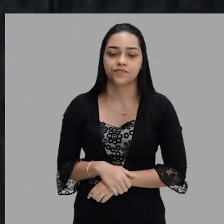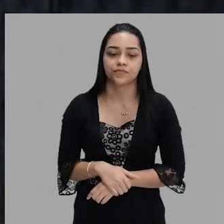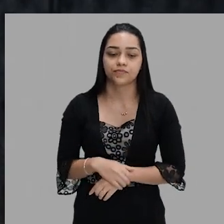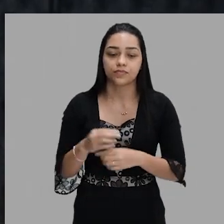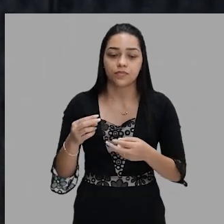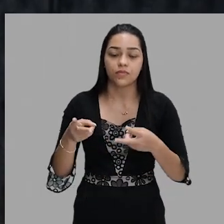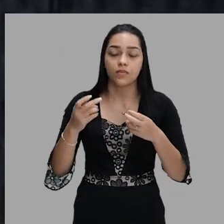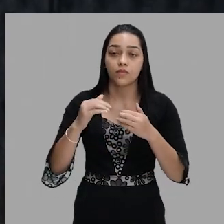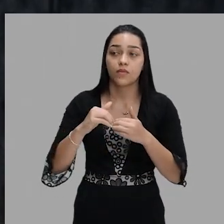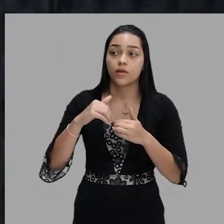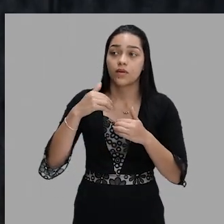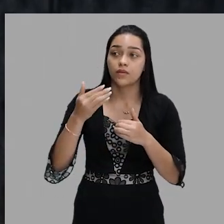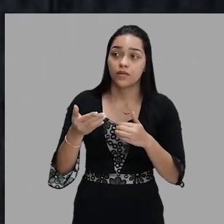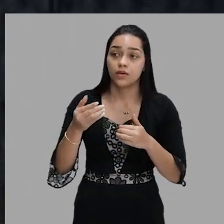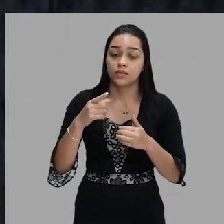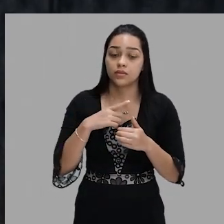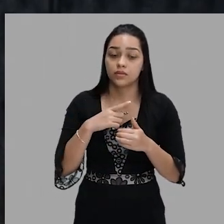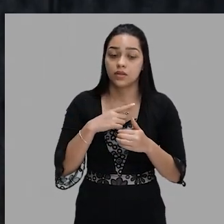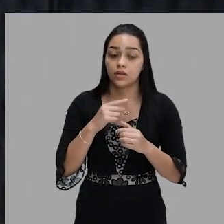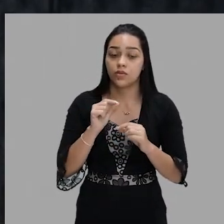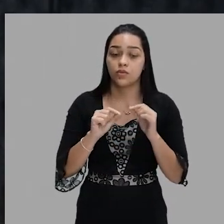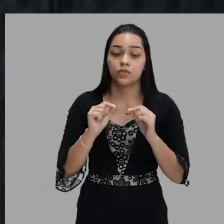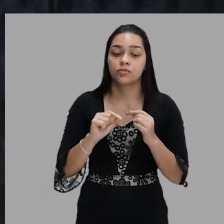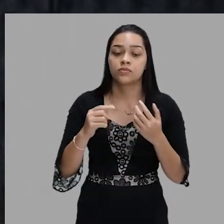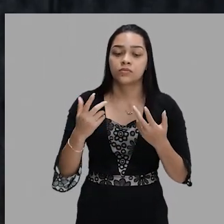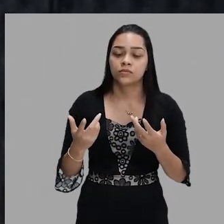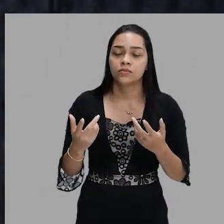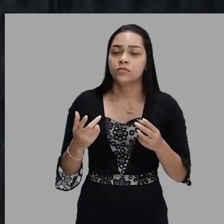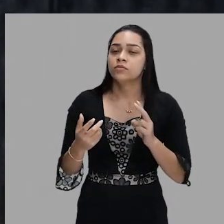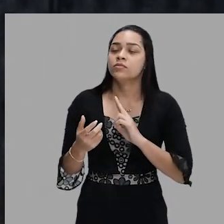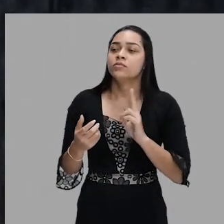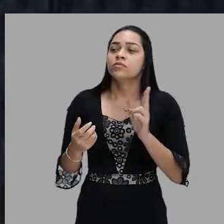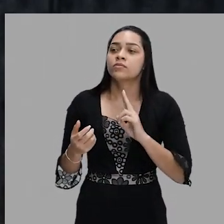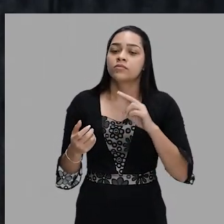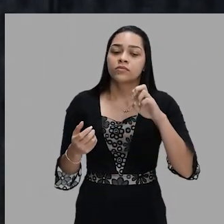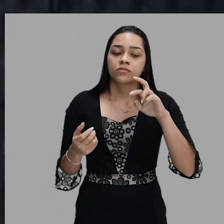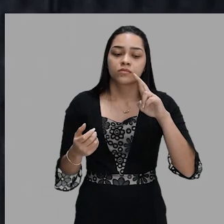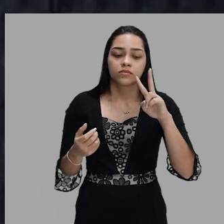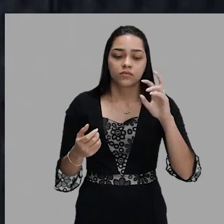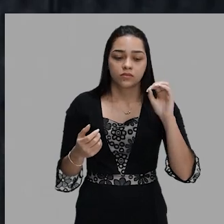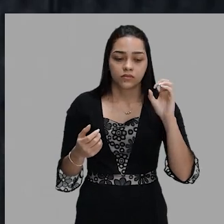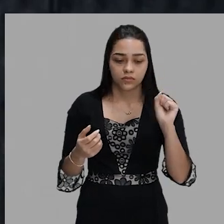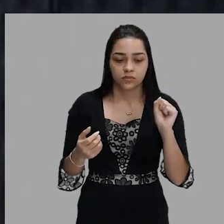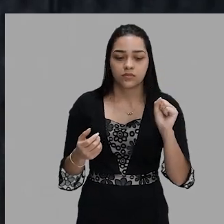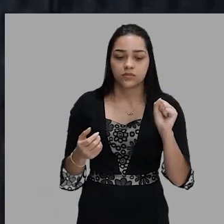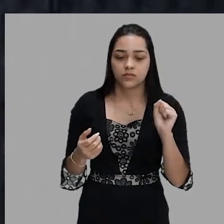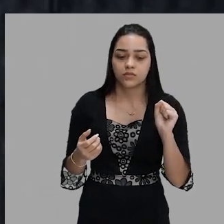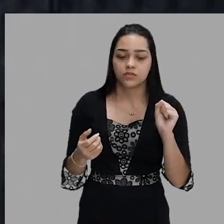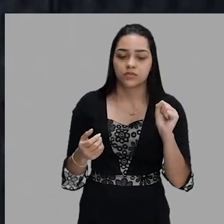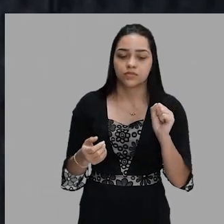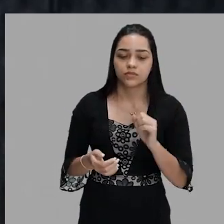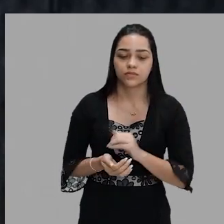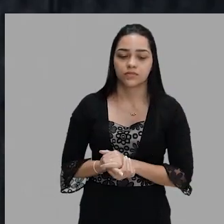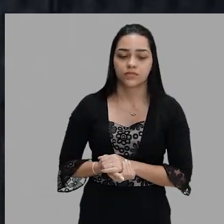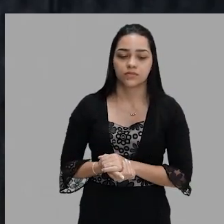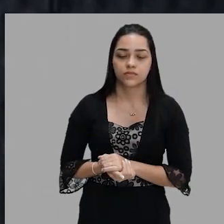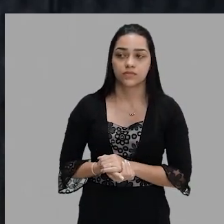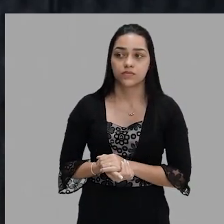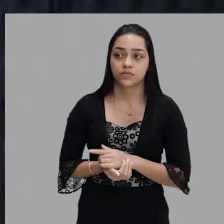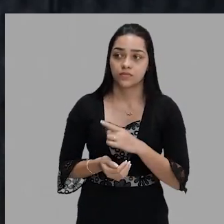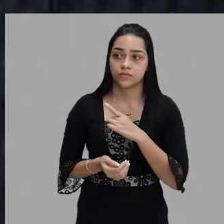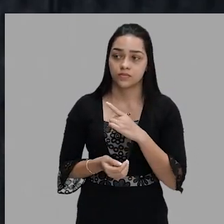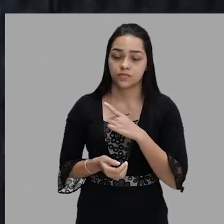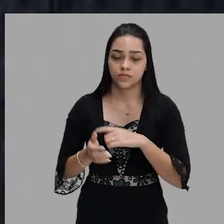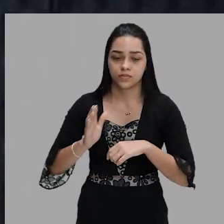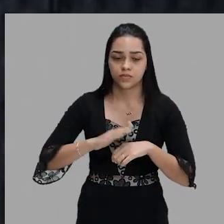observa que fora dessa medula espinhal vai ter aqui o que a gente chama de nervo, ok? Isso aqui é o nervo. Essa